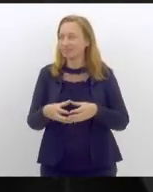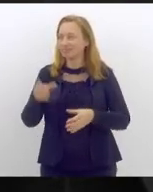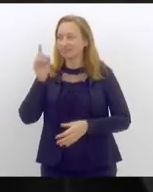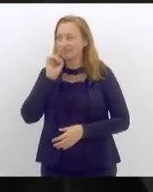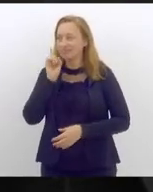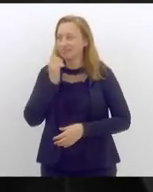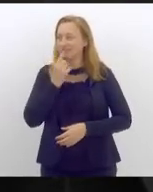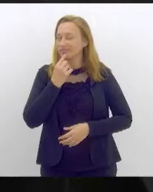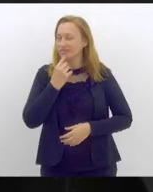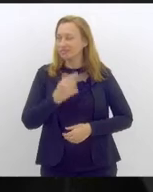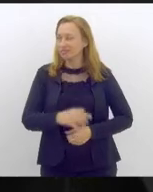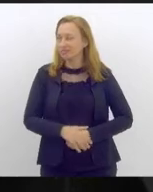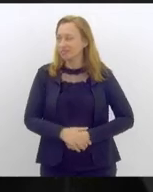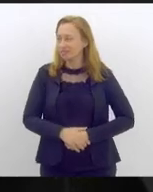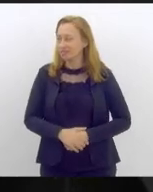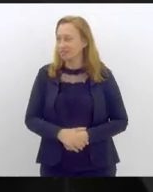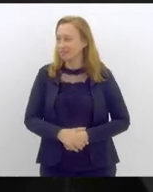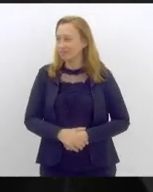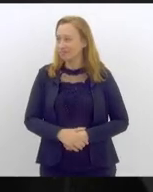deficientes auditivos